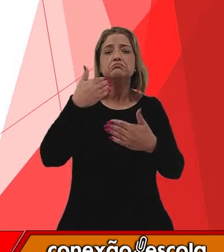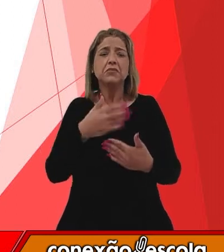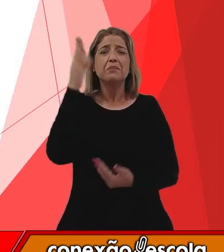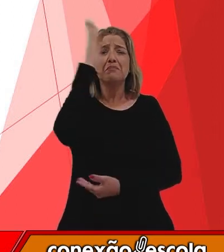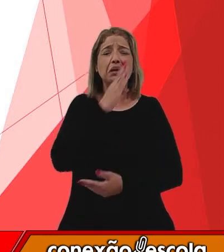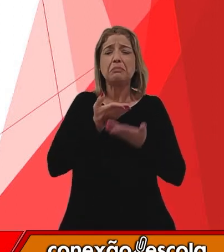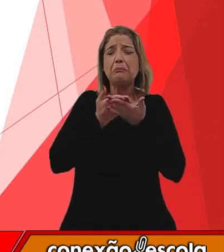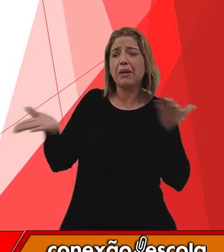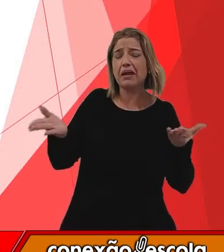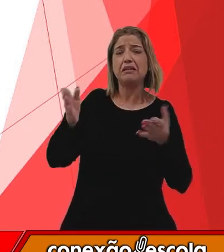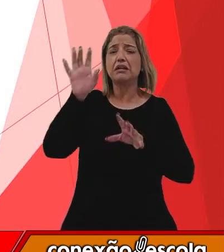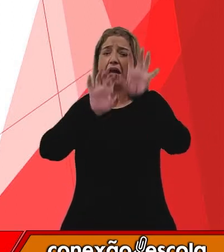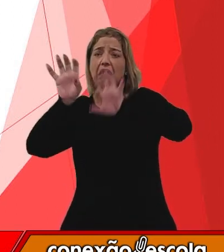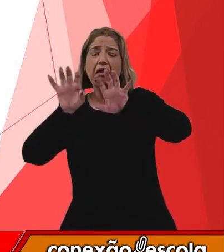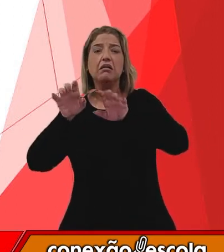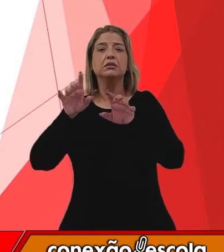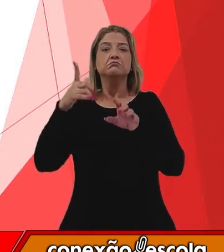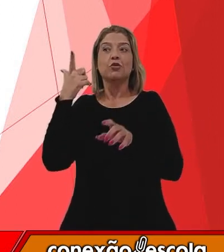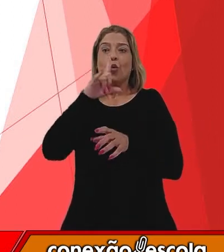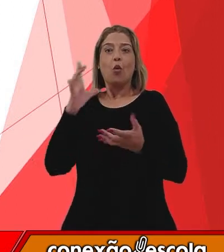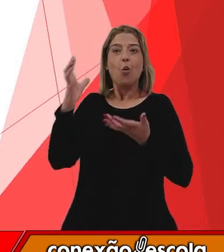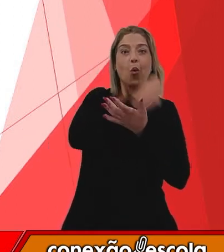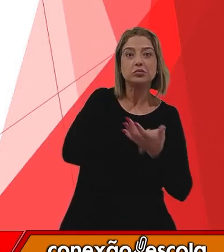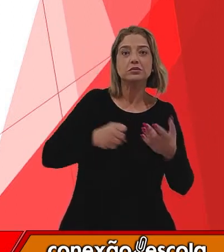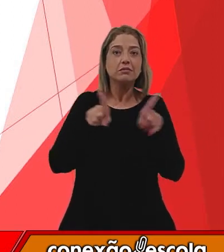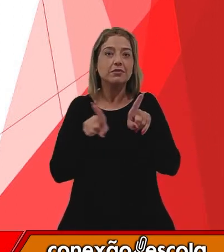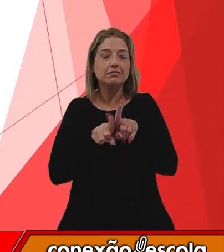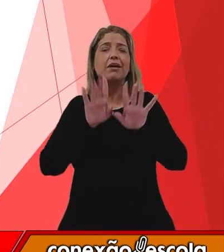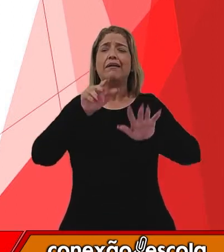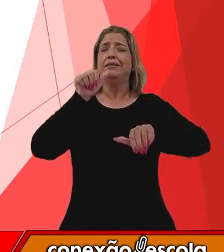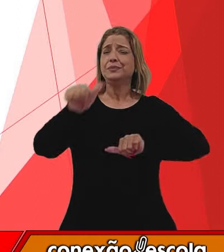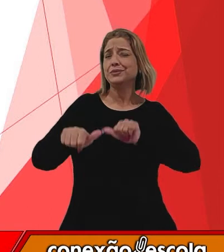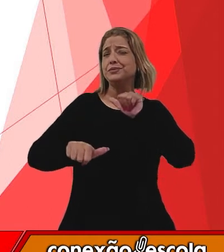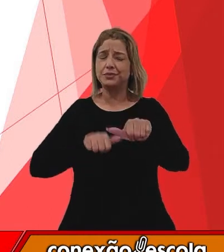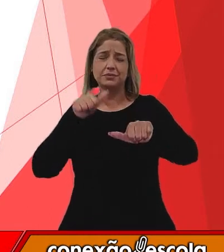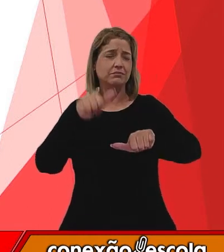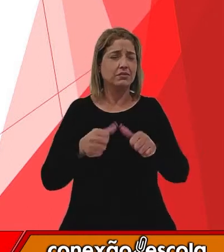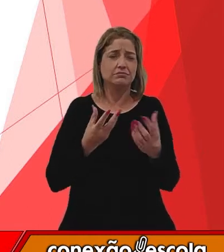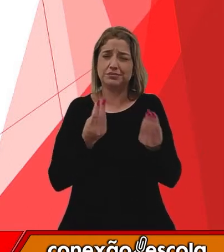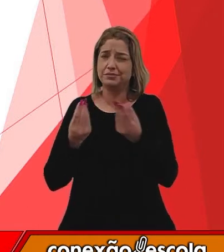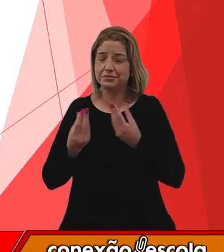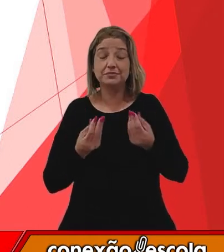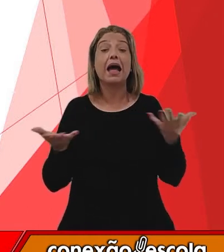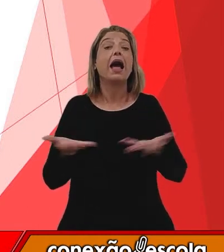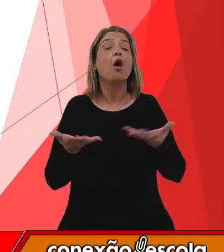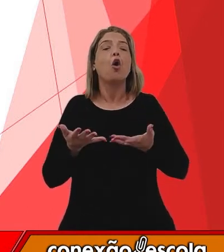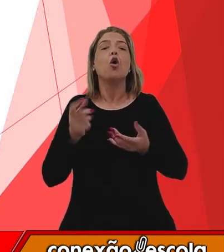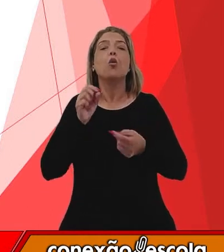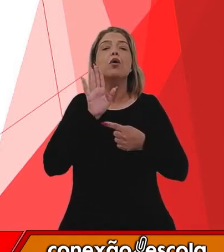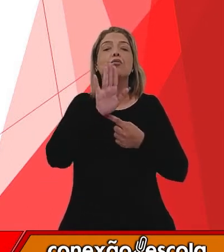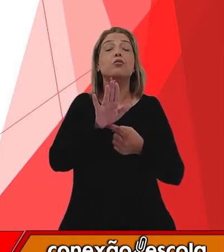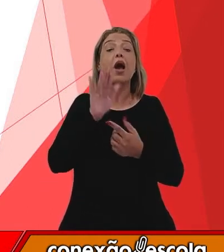ao mesmo tempo ia ganhando território. Poxa, houve muitas mudanças. Porém, quero focar com vocês na última